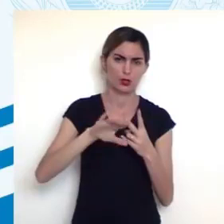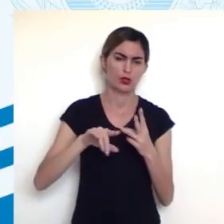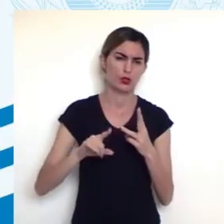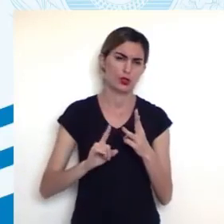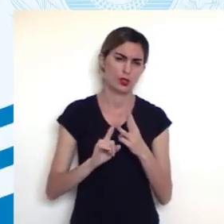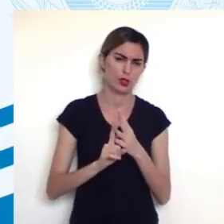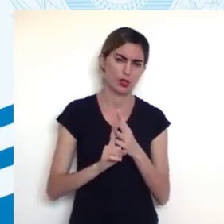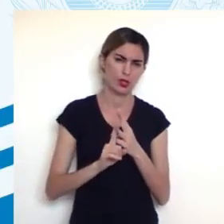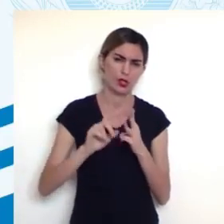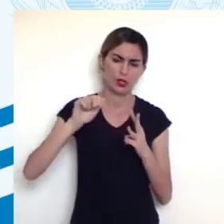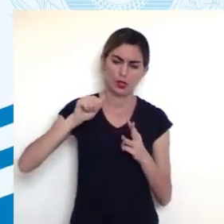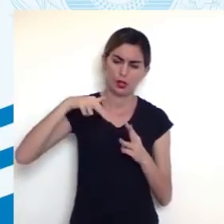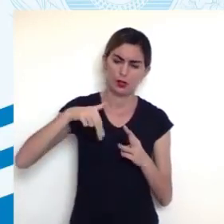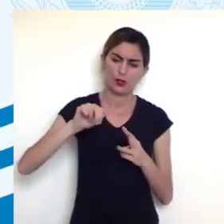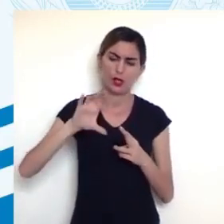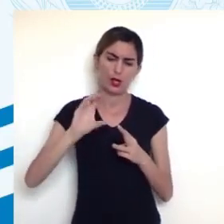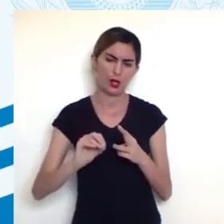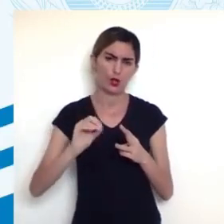socialistas,